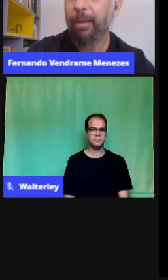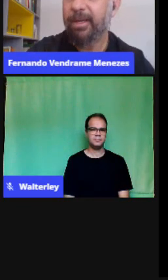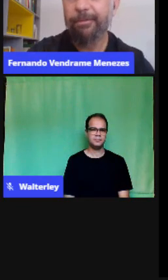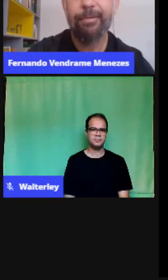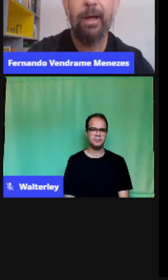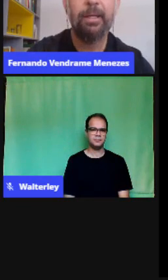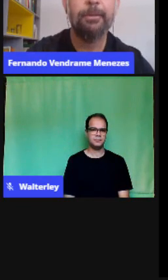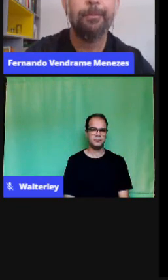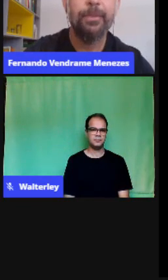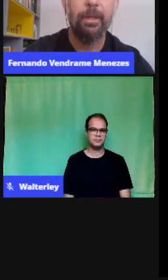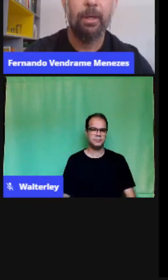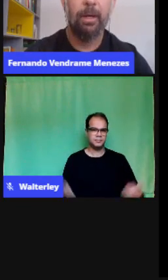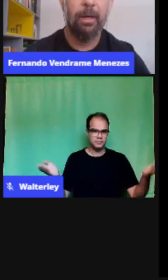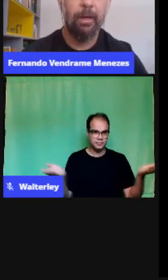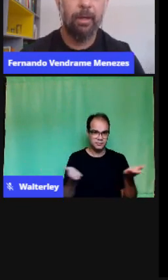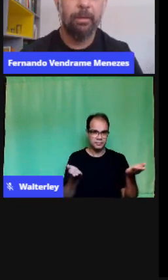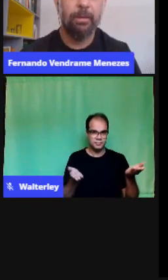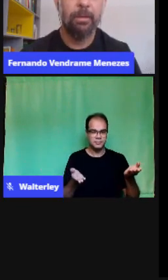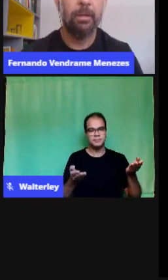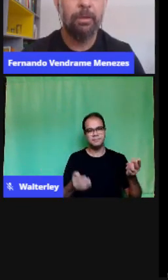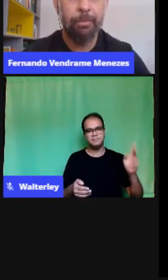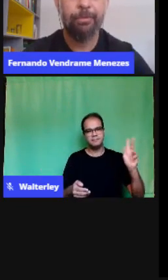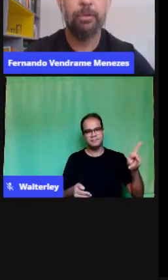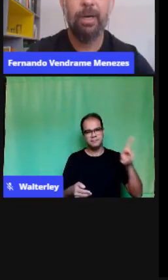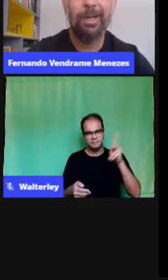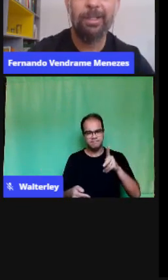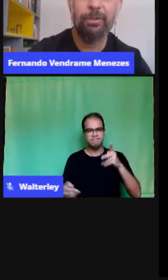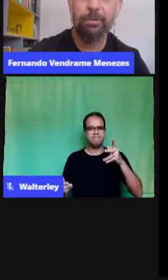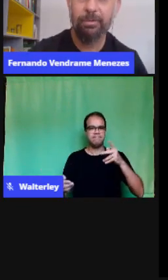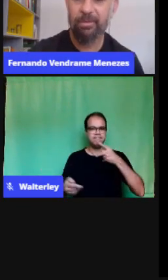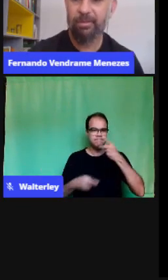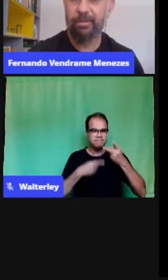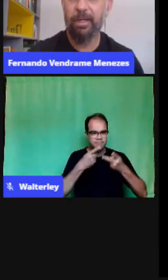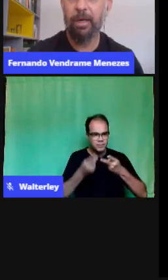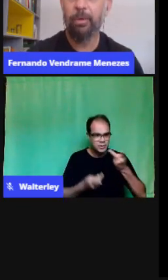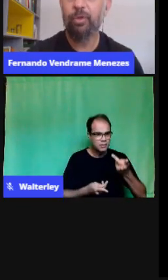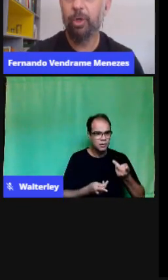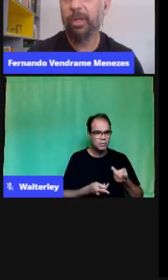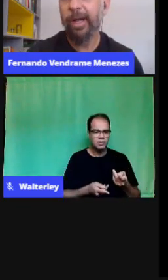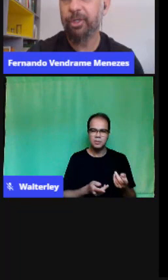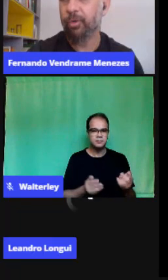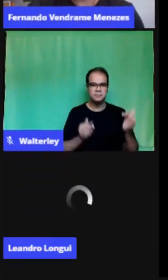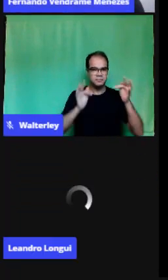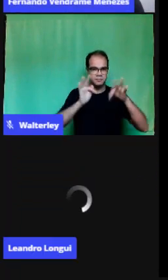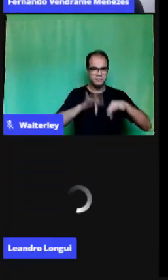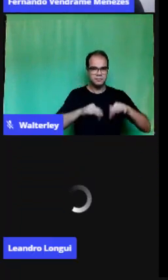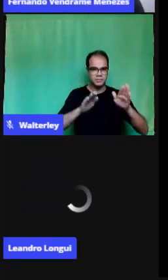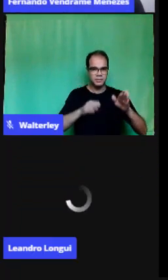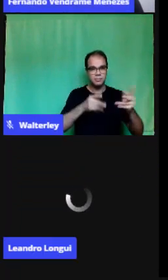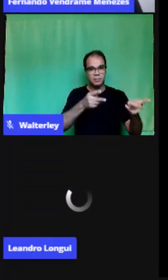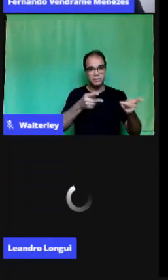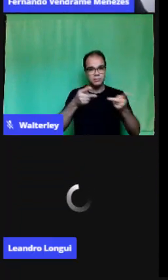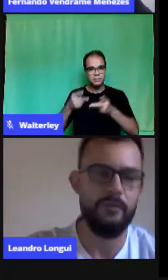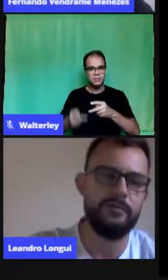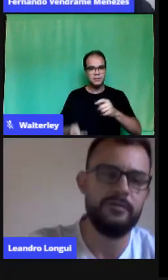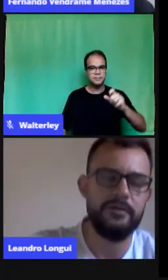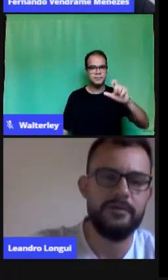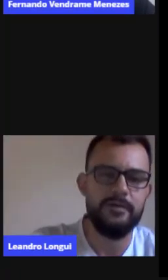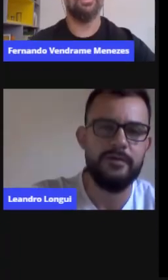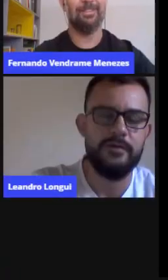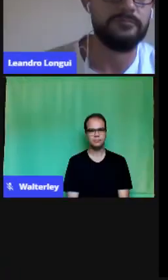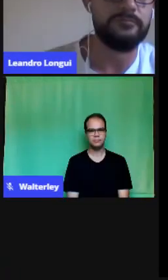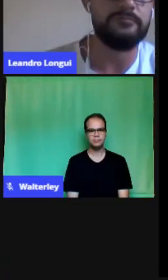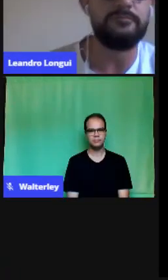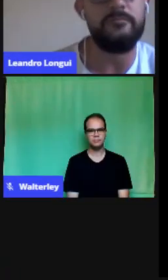momentaneamente a minha fala e o professor Leandro ele vai dar continuidade com vocês. Muito